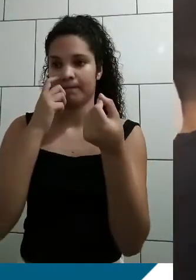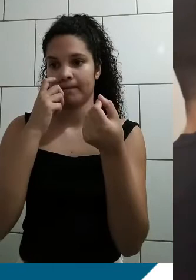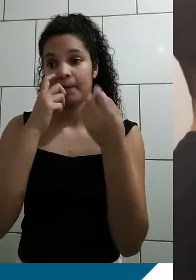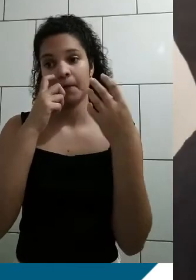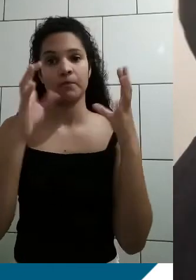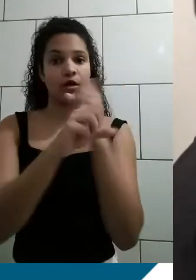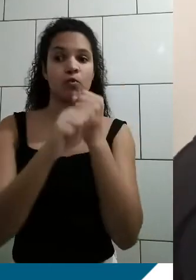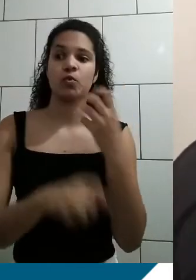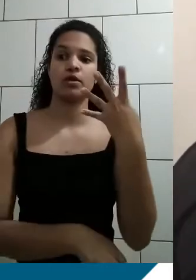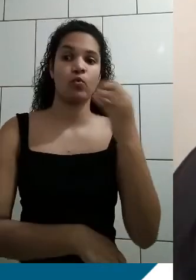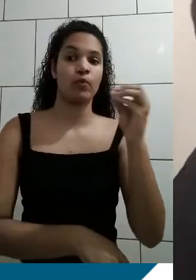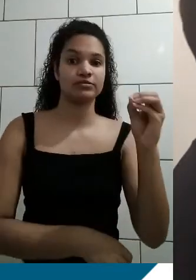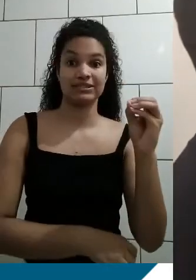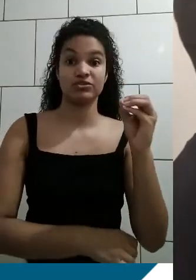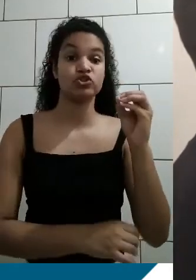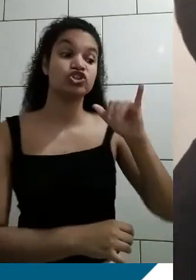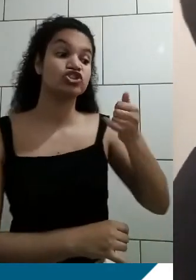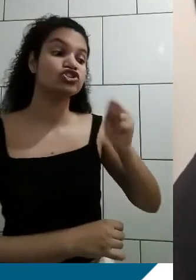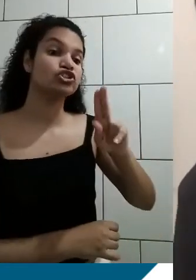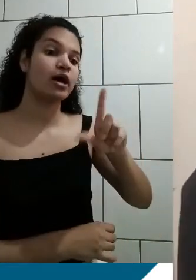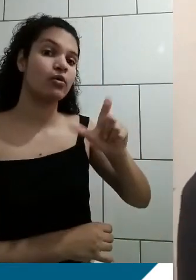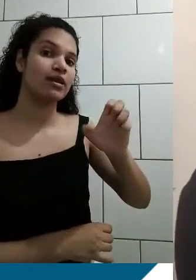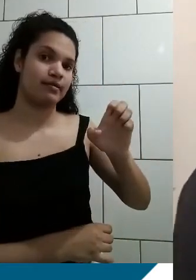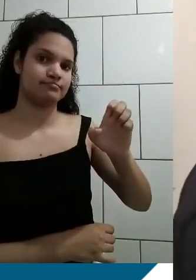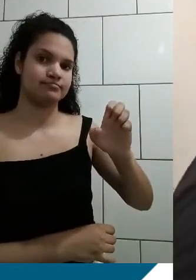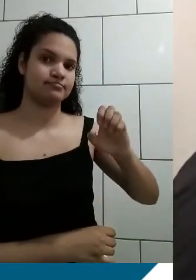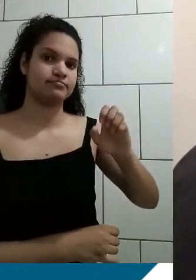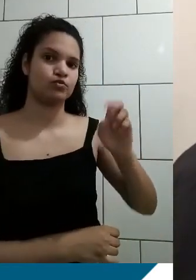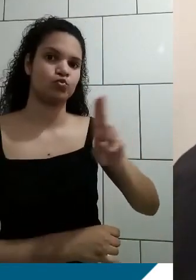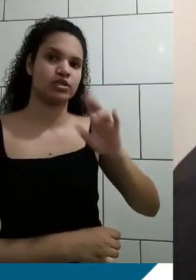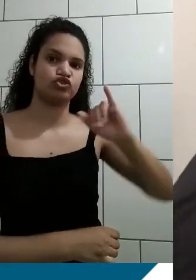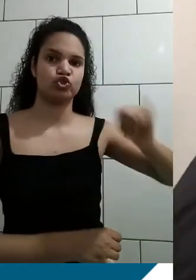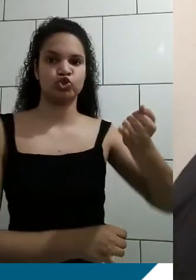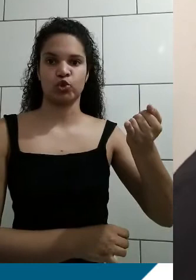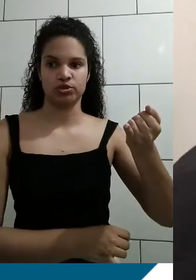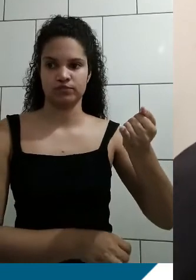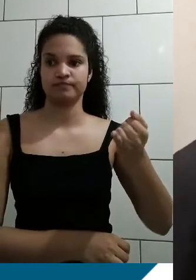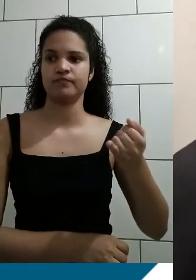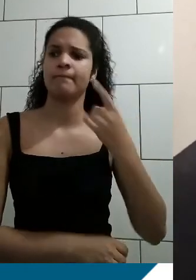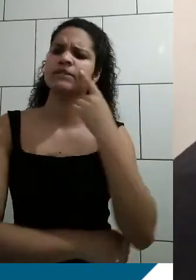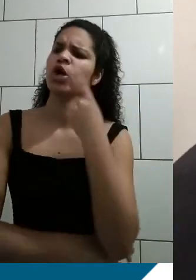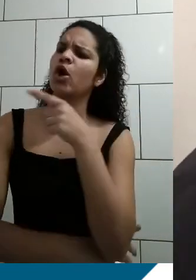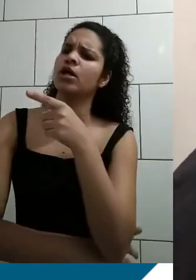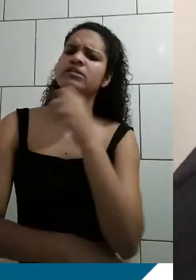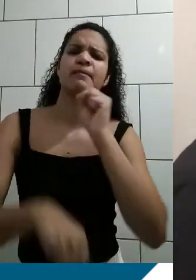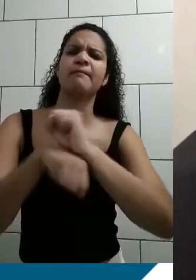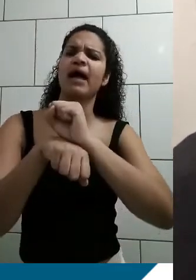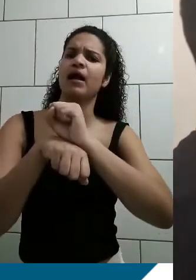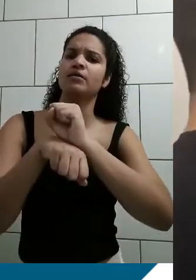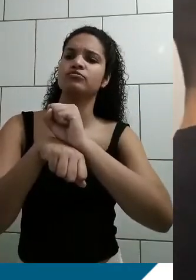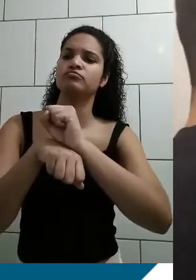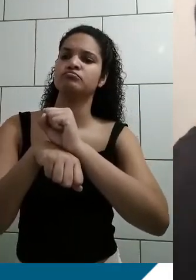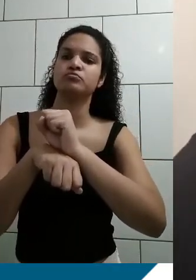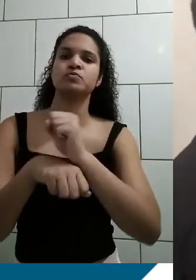inicialmente o corpo está parado, né? Então ele só possui energia potencial. Ou seja, qual é a energia mecânica antes do processo? É